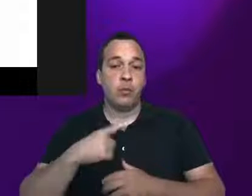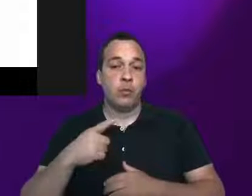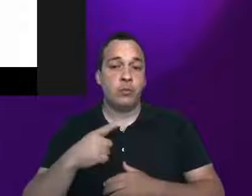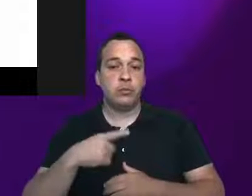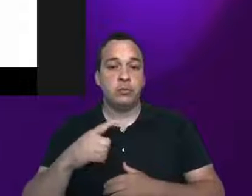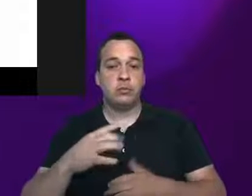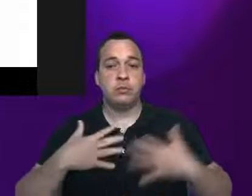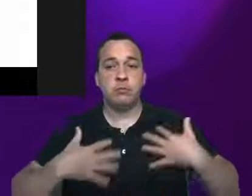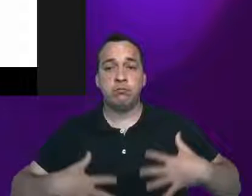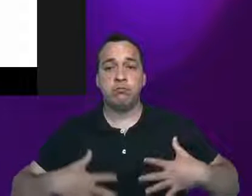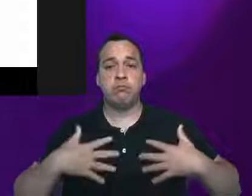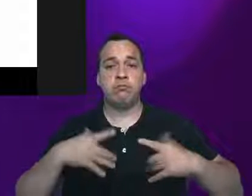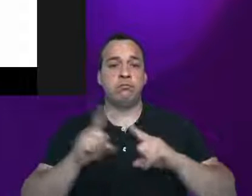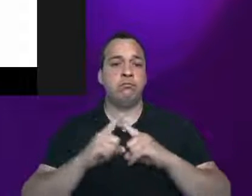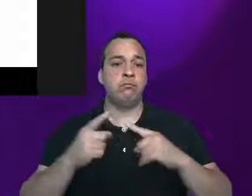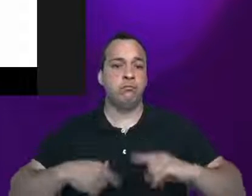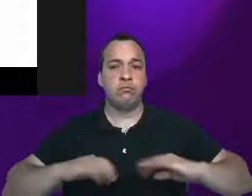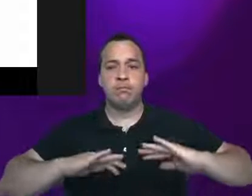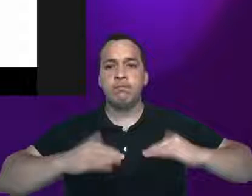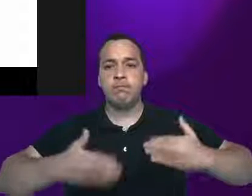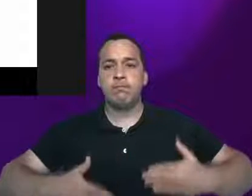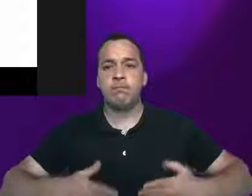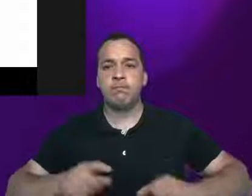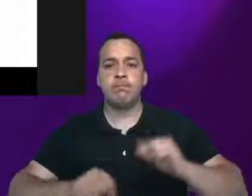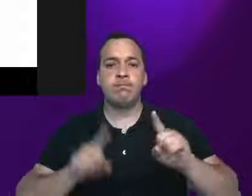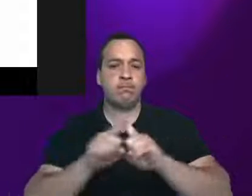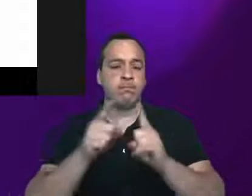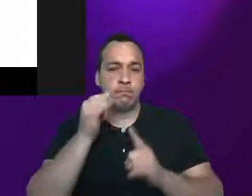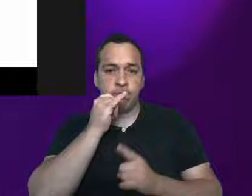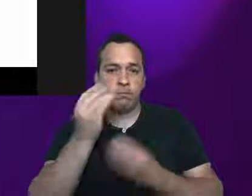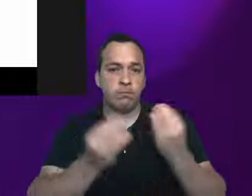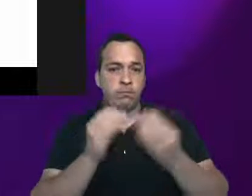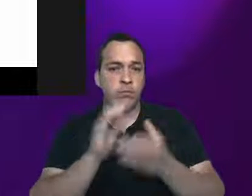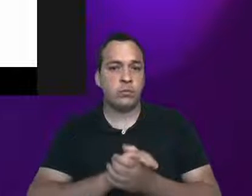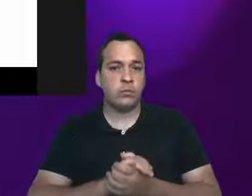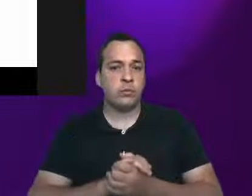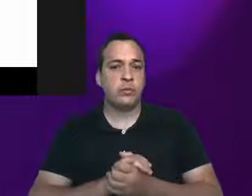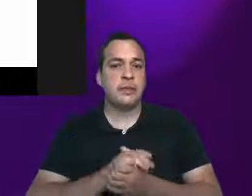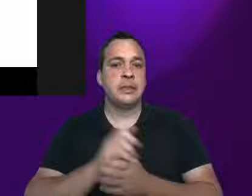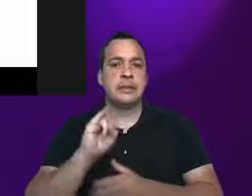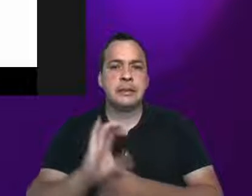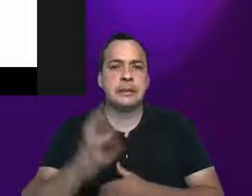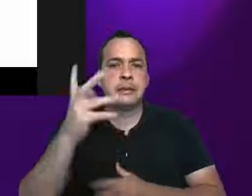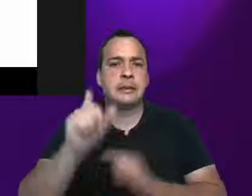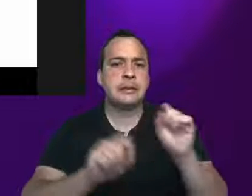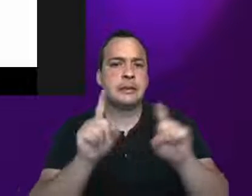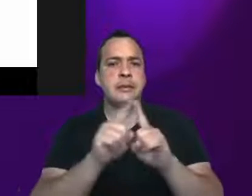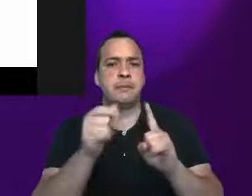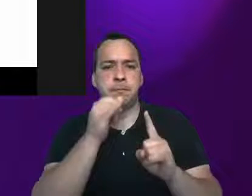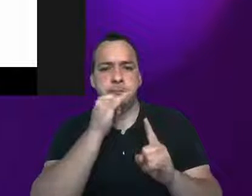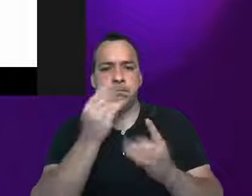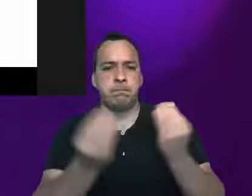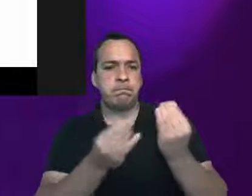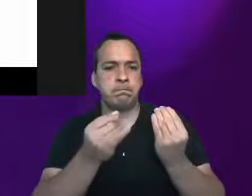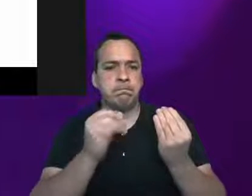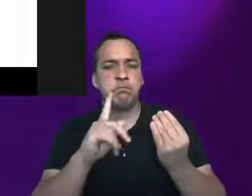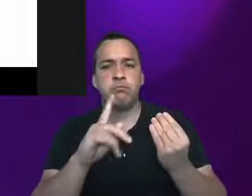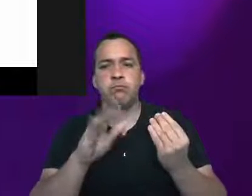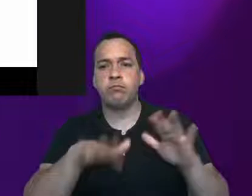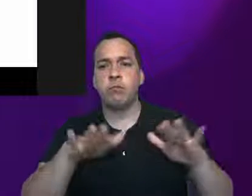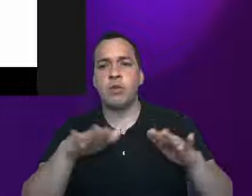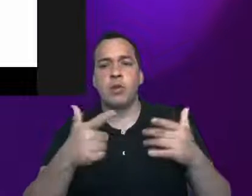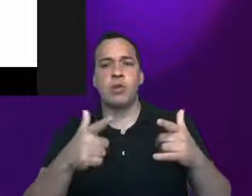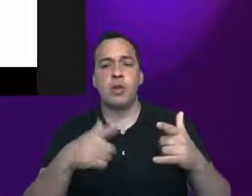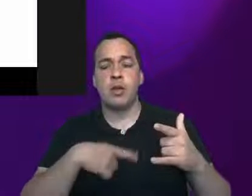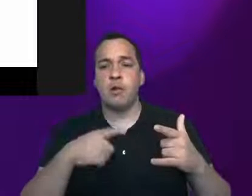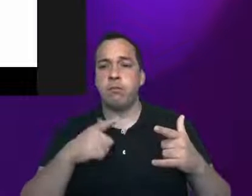um paciente com hipertensão pulmonar ou com insuficiência de VD, ele pode ter uma cava dilatada, mesmo não estando